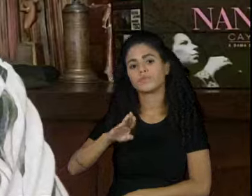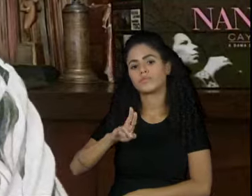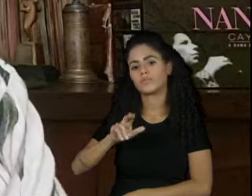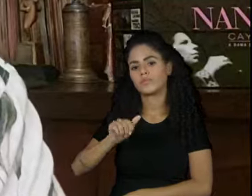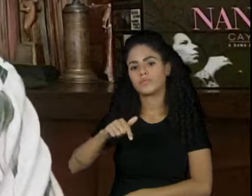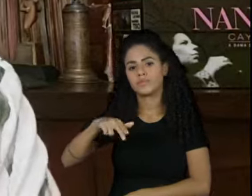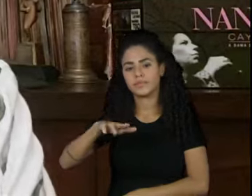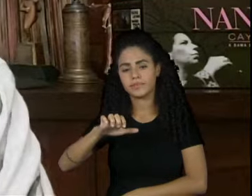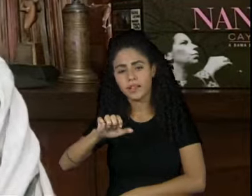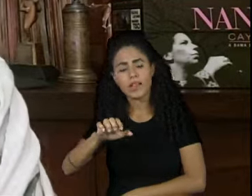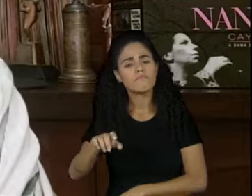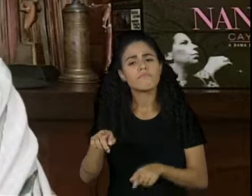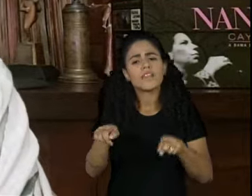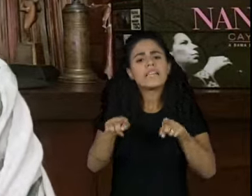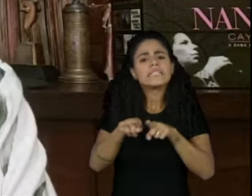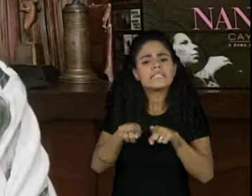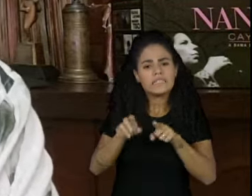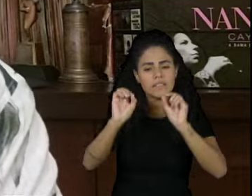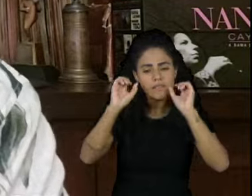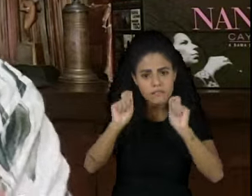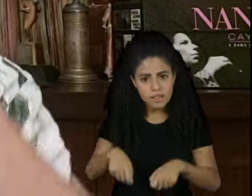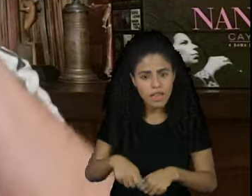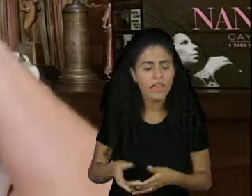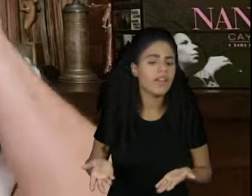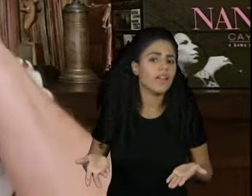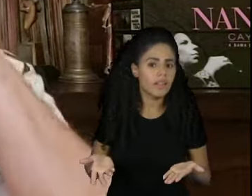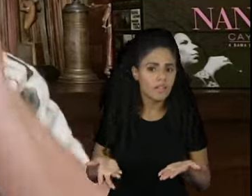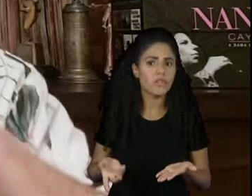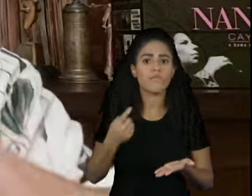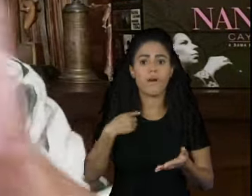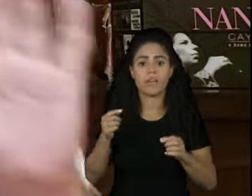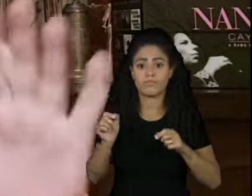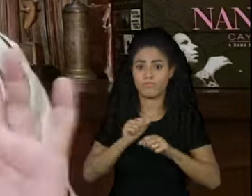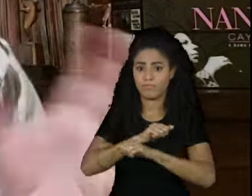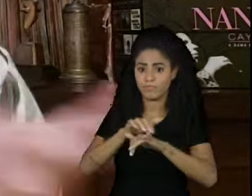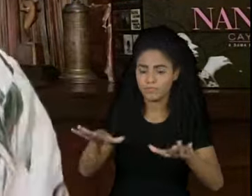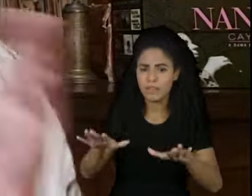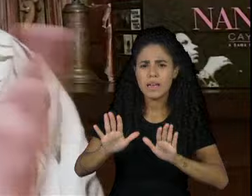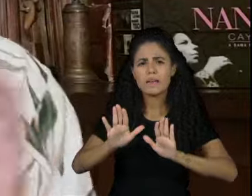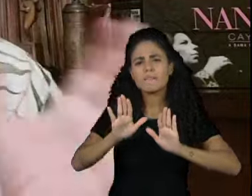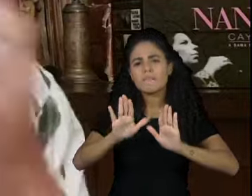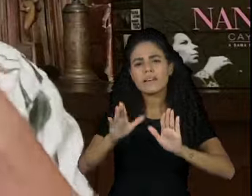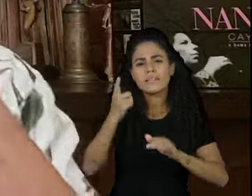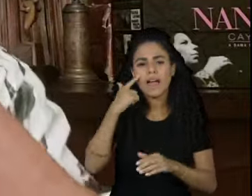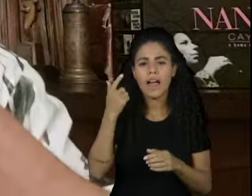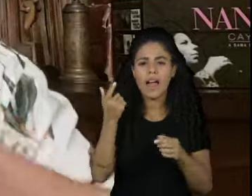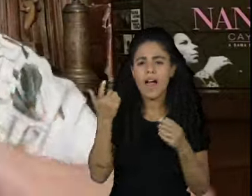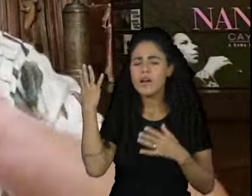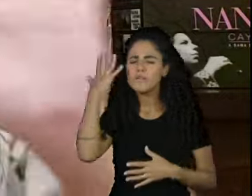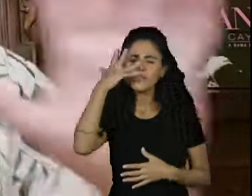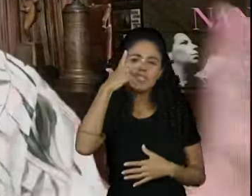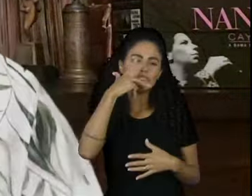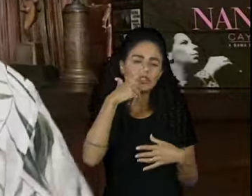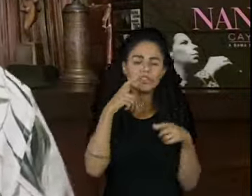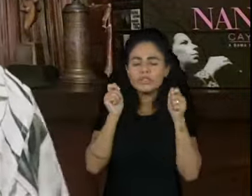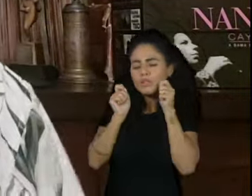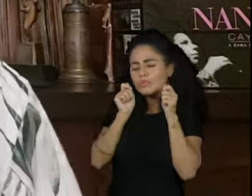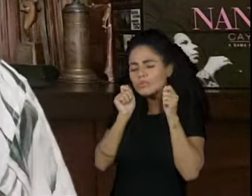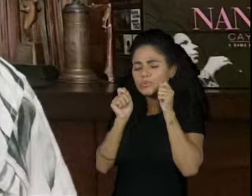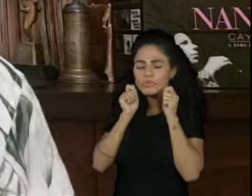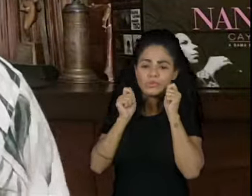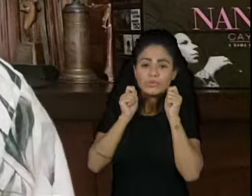na época, né? O João Araújo nem acreditava que ela fosse conseguir lançar, mas como ela era muito bonitinha, muito catita, passou pela